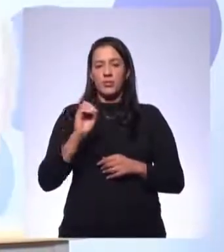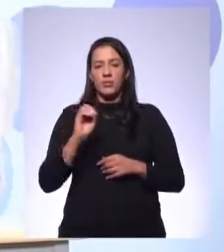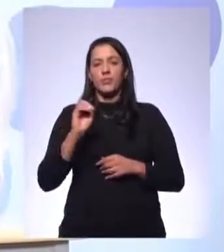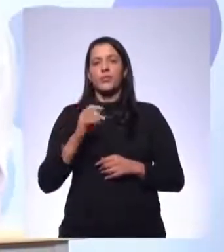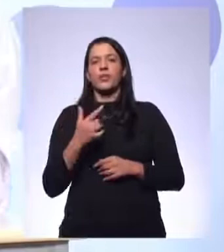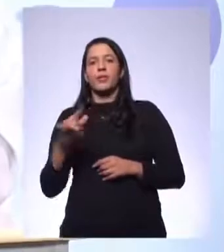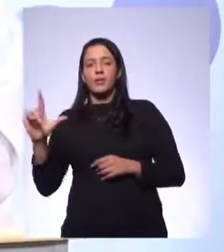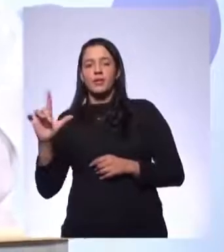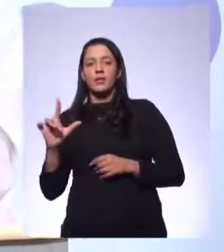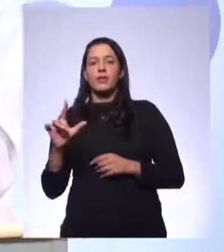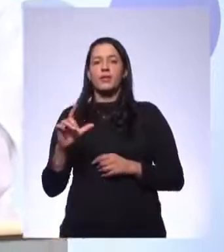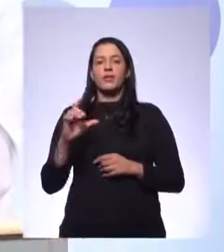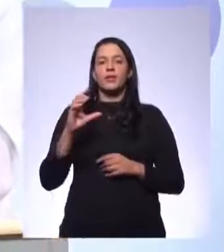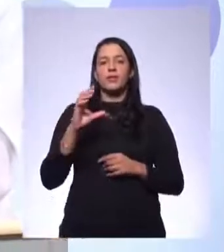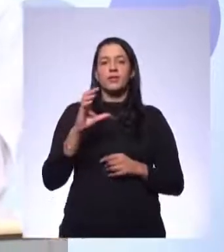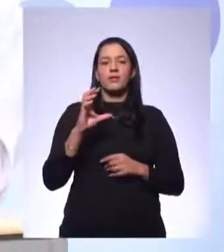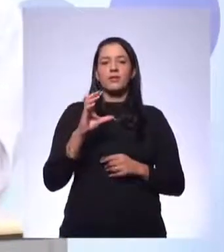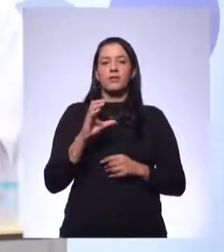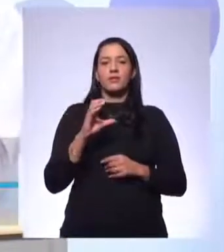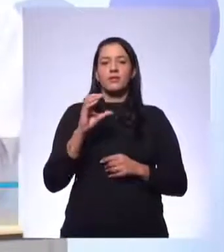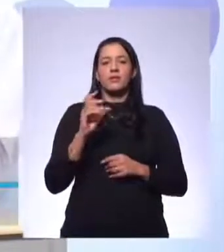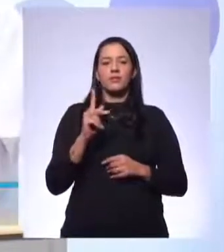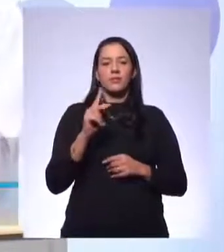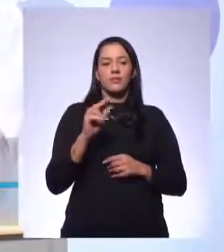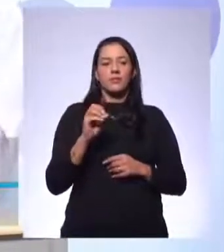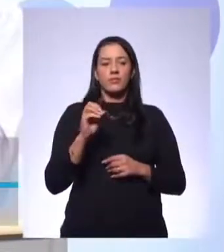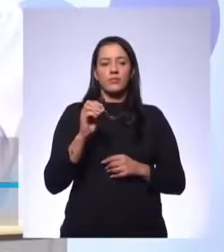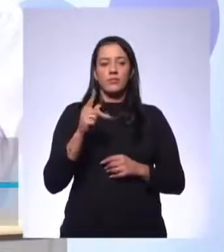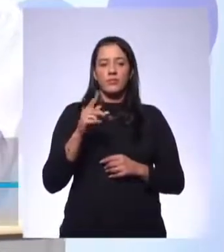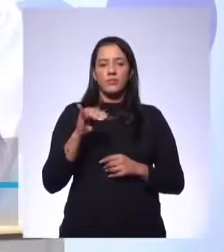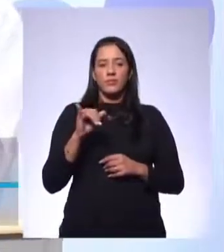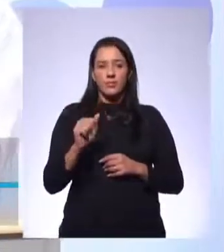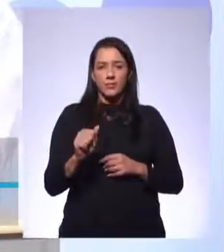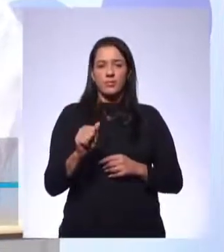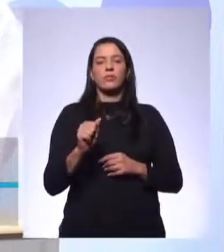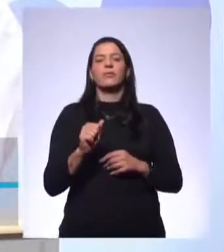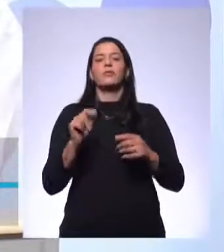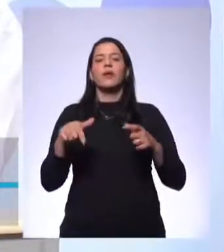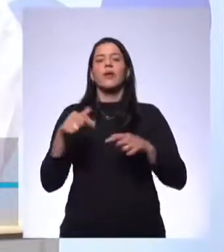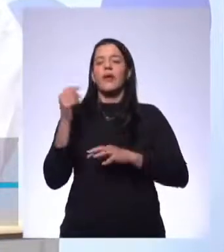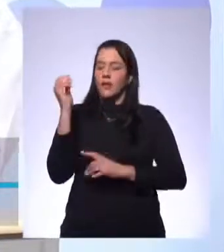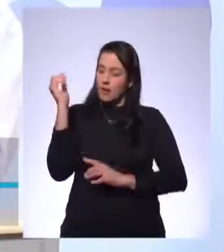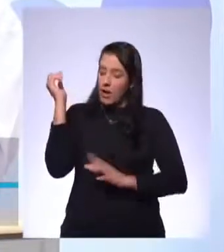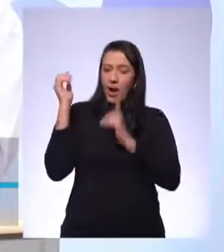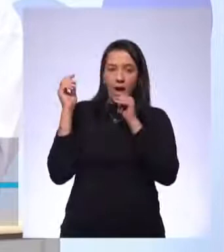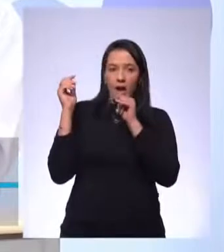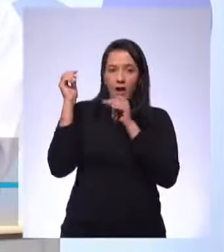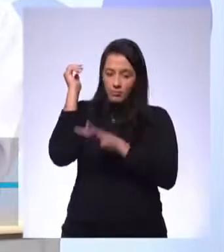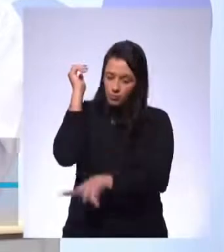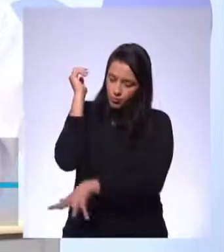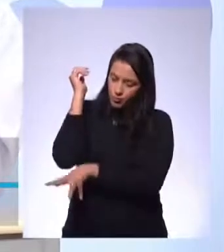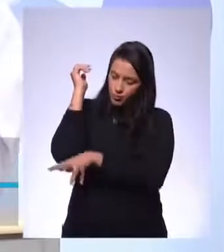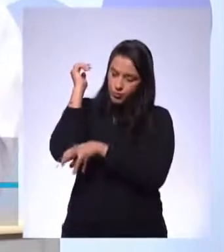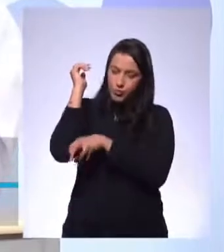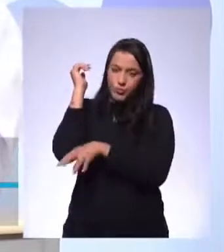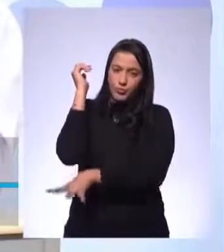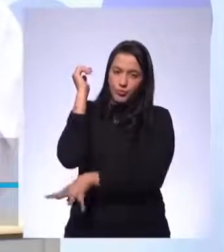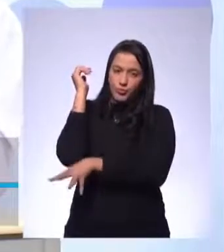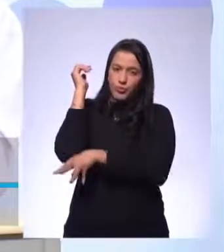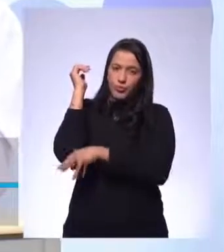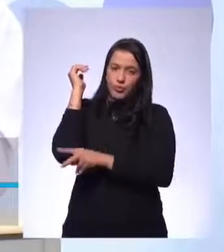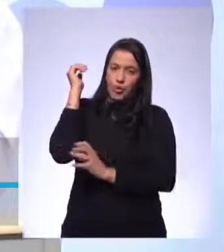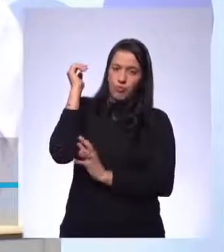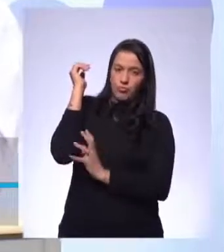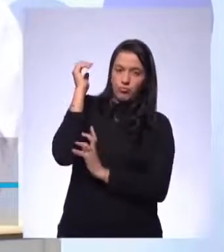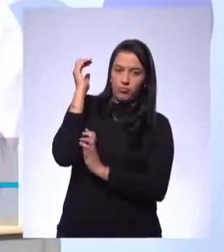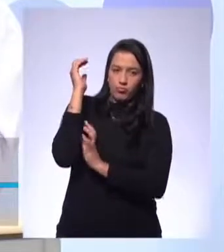Tem dois. Então, assim, ele sobe, e essa água sobe, por que ela sobe? Porque quando chega lá na copa da árvore, você